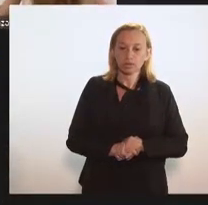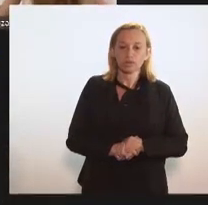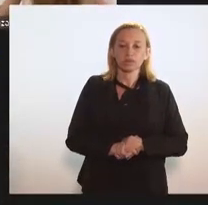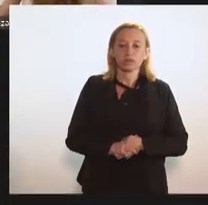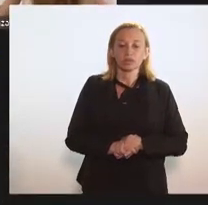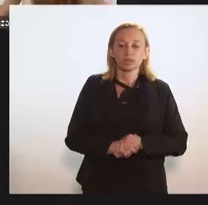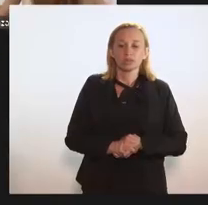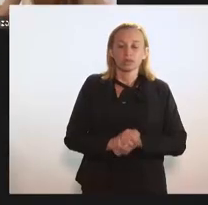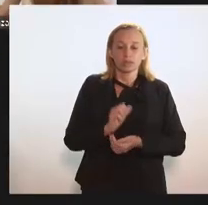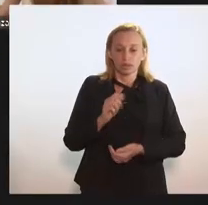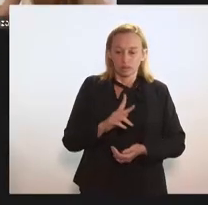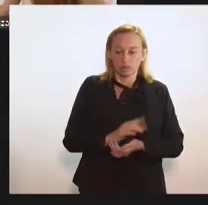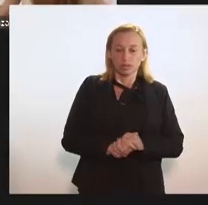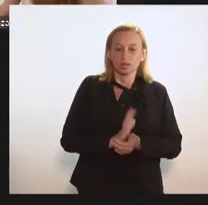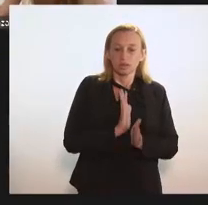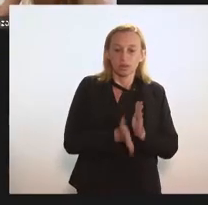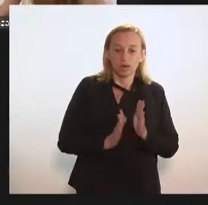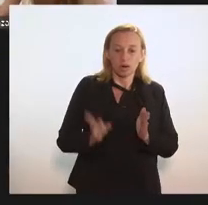oque